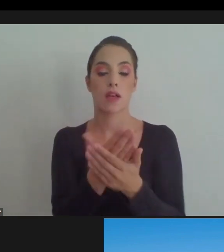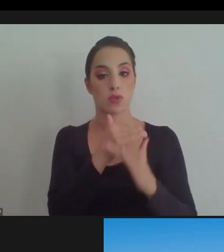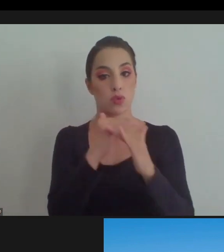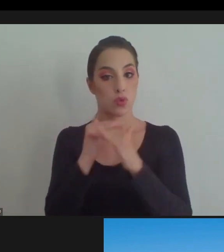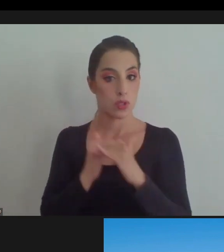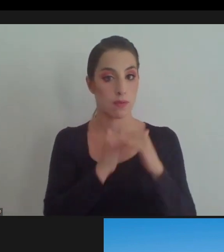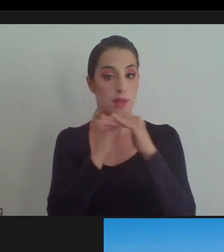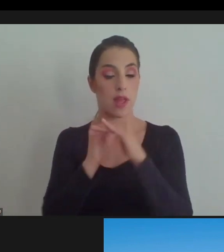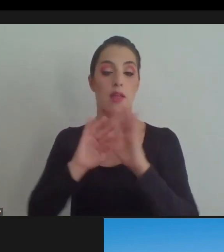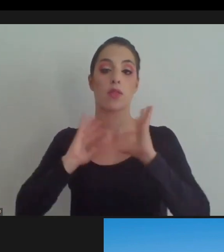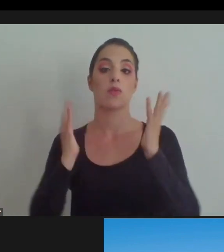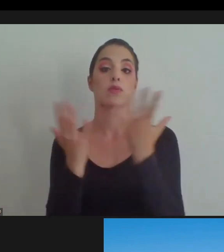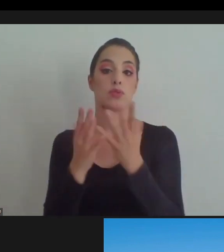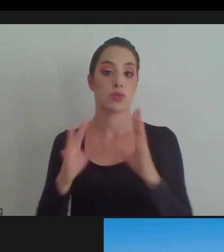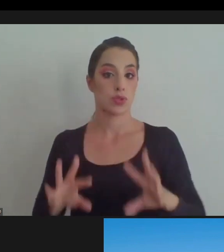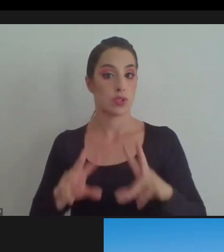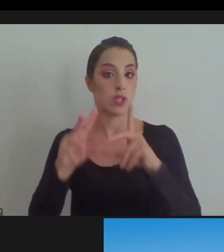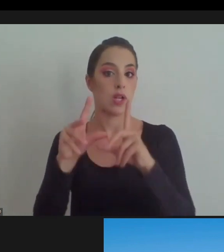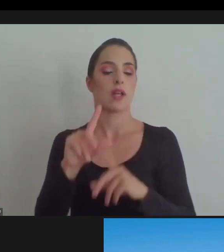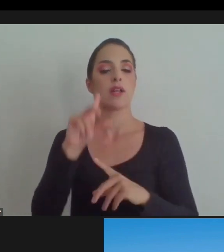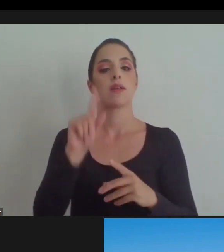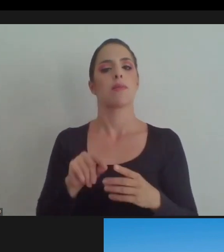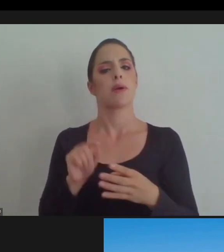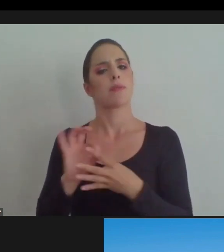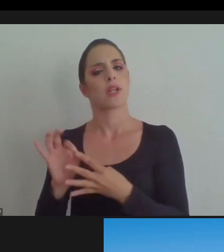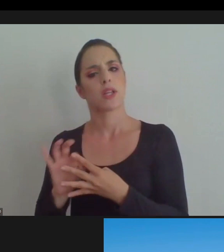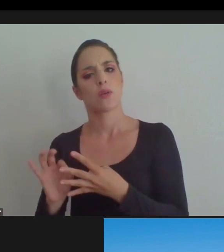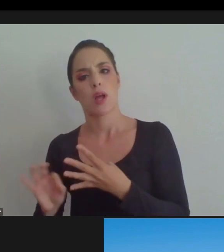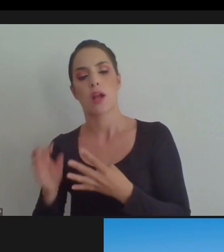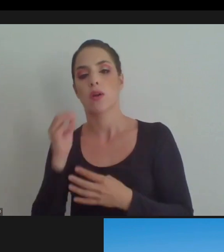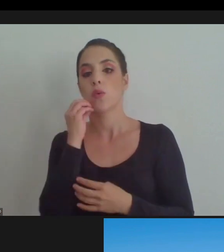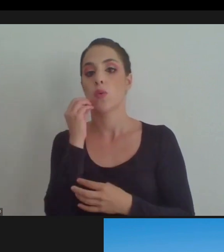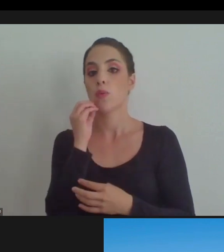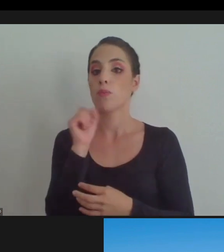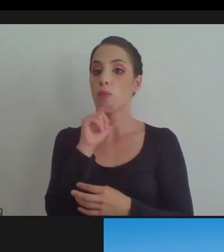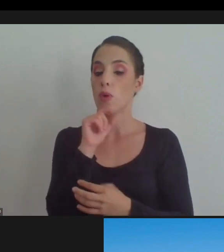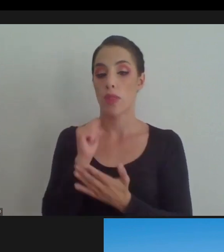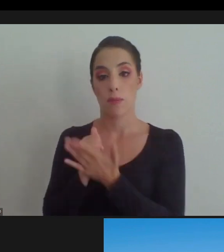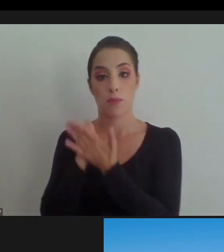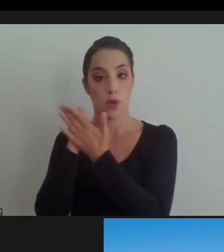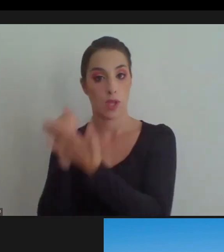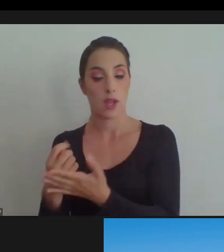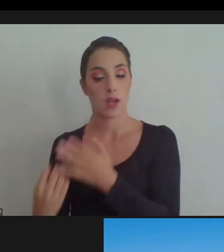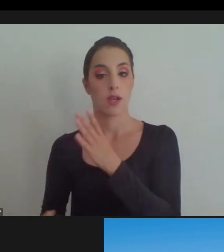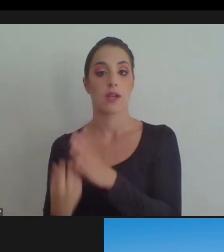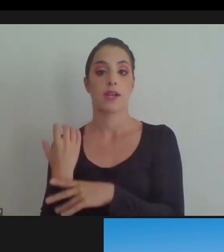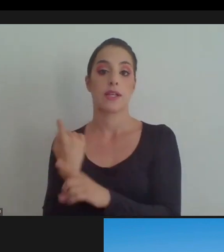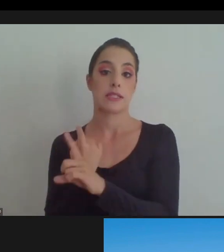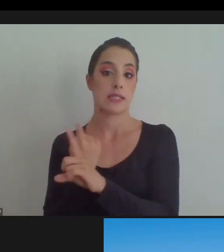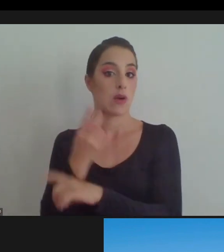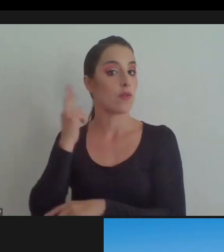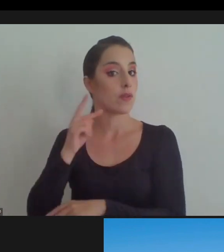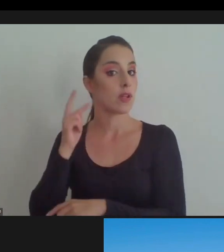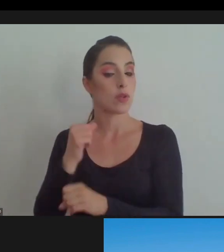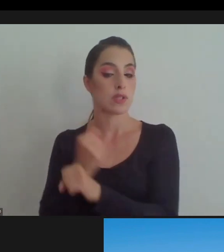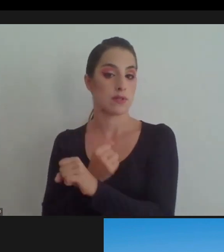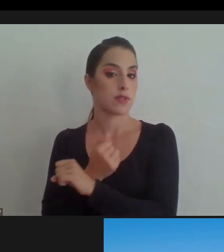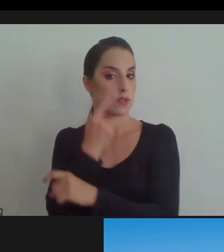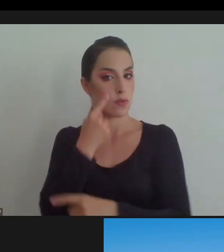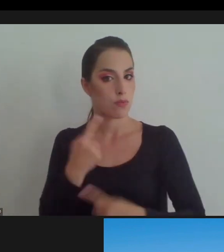em geral e, em particular, como pode apoiar a criação de valor para o serviço público.